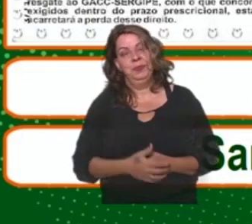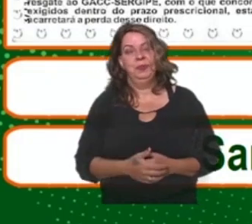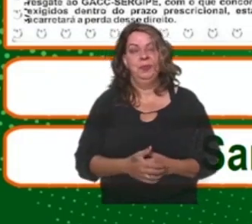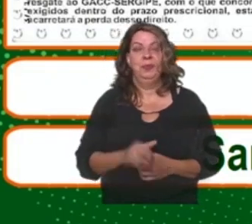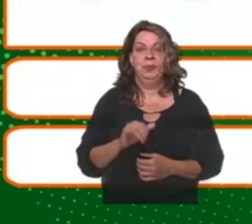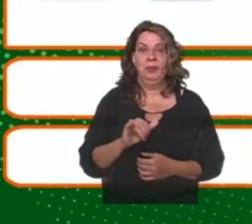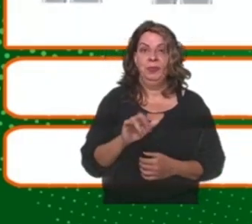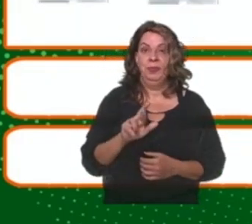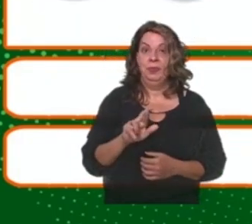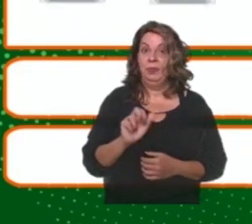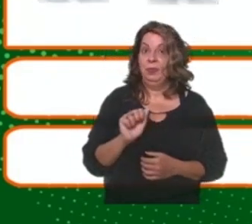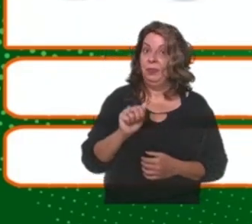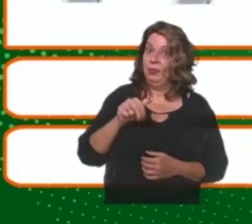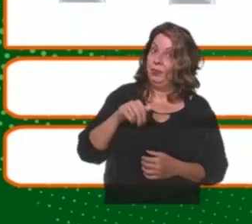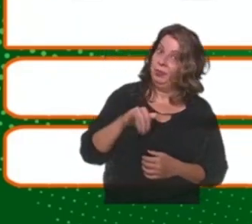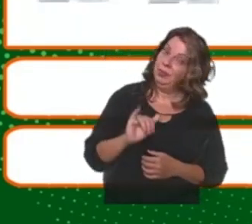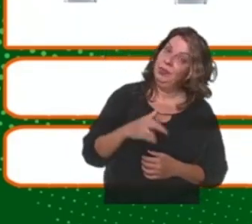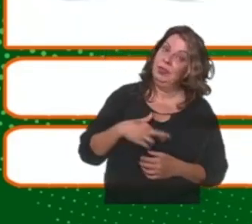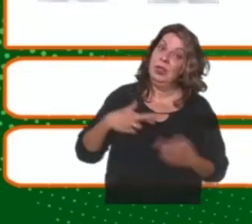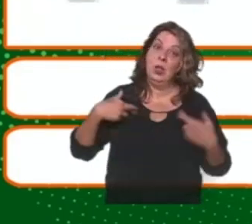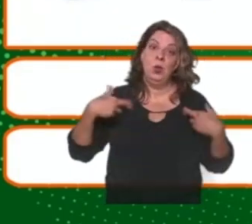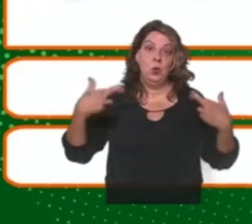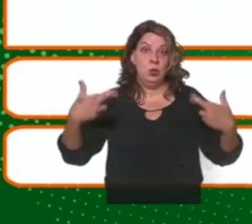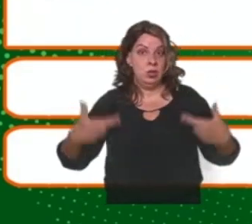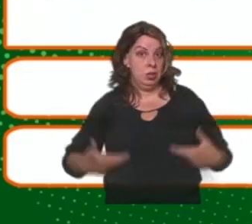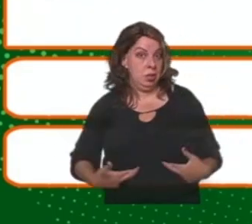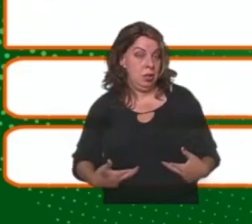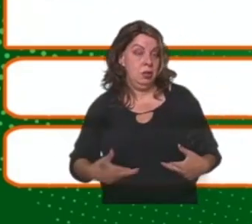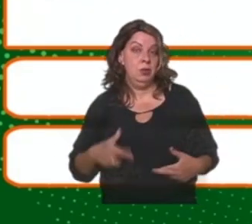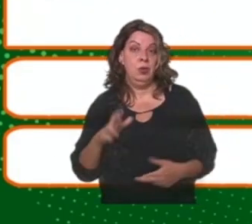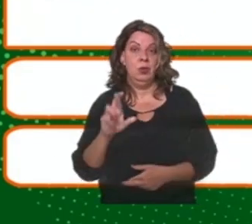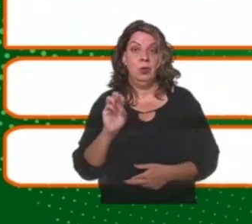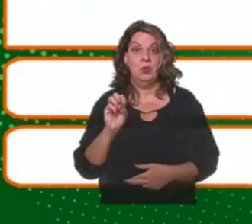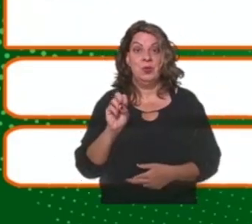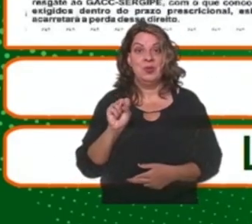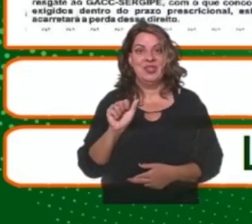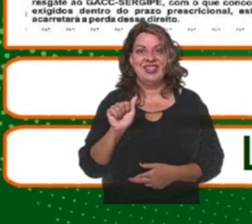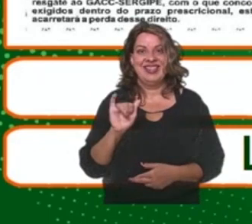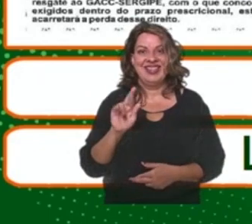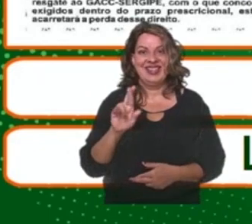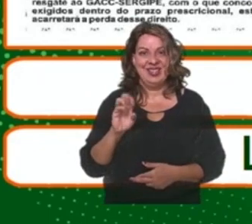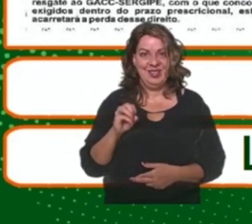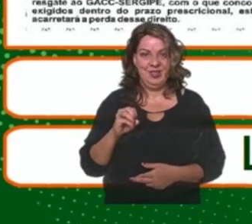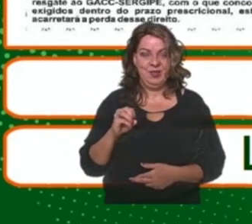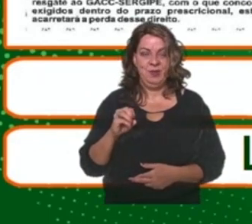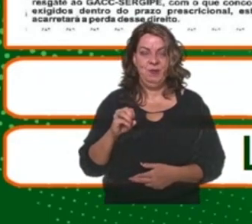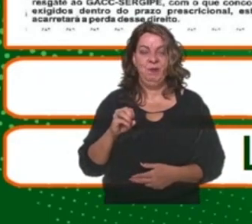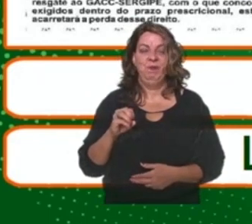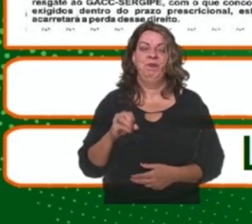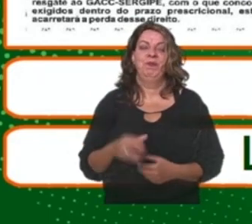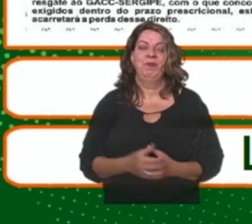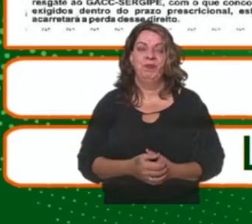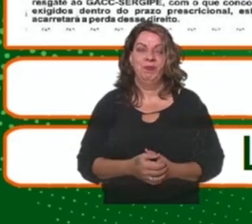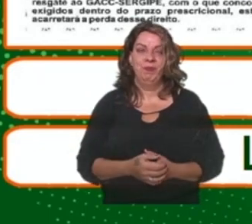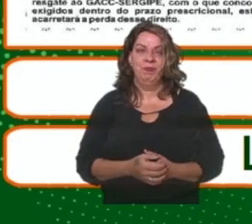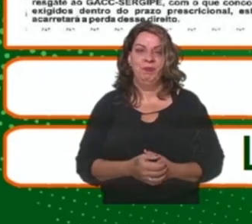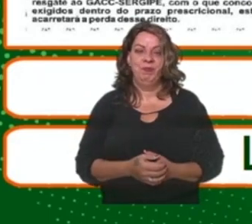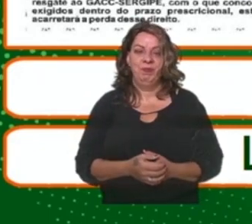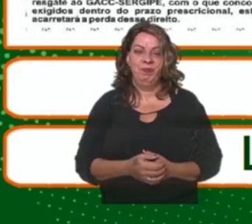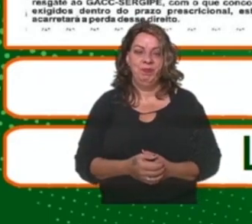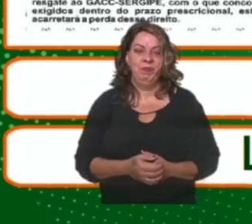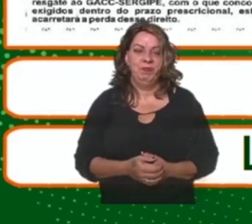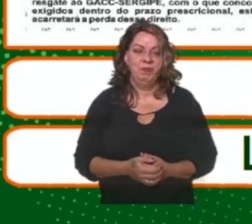654442, alô, Irani de Jesus Santos, é de Rosário do Catete. Alô, Rosário, regional é Capela, mandou